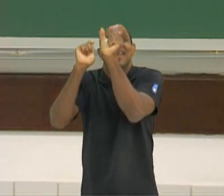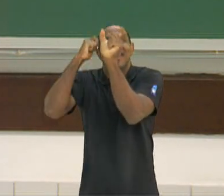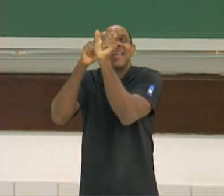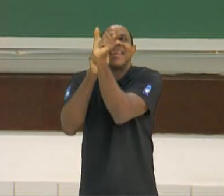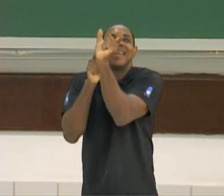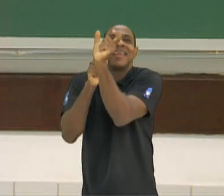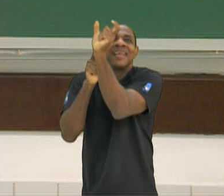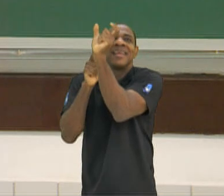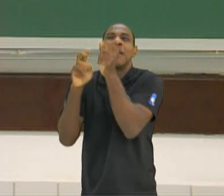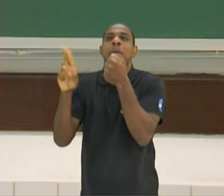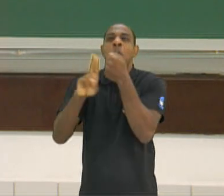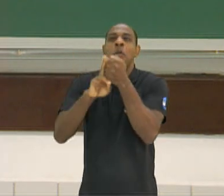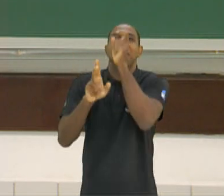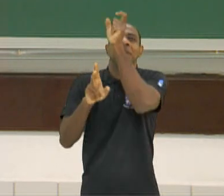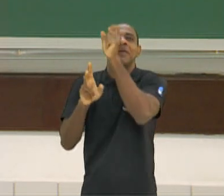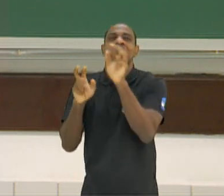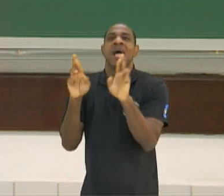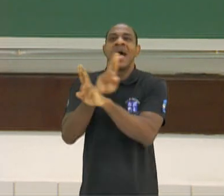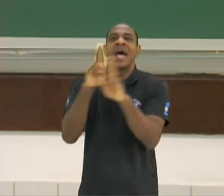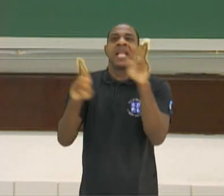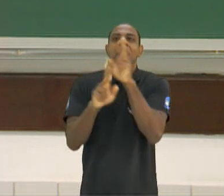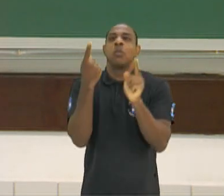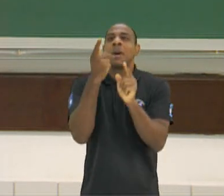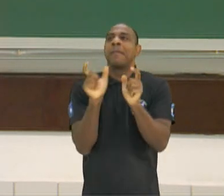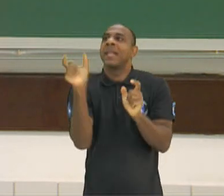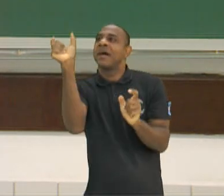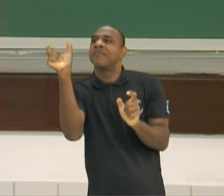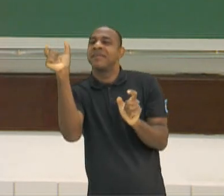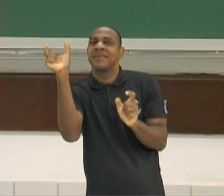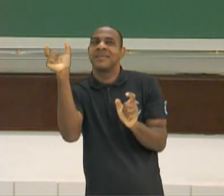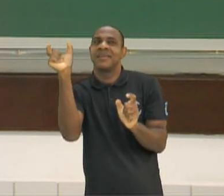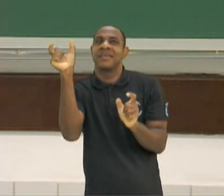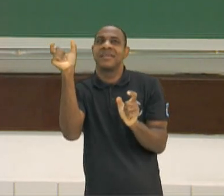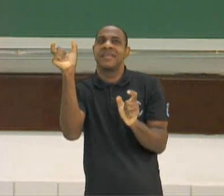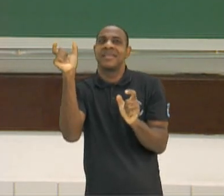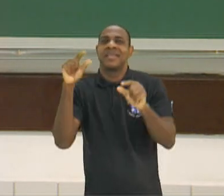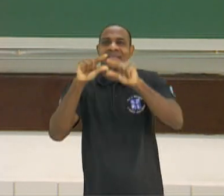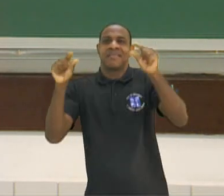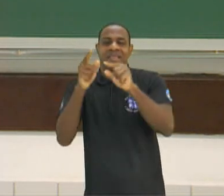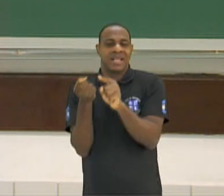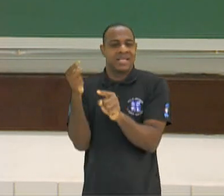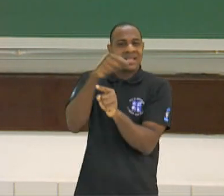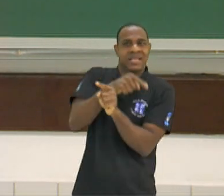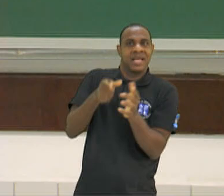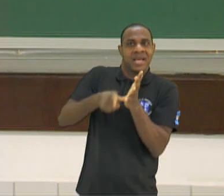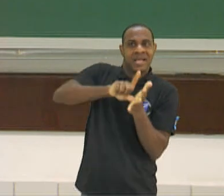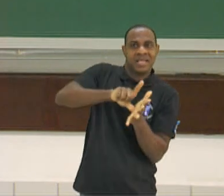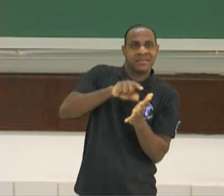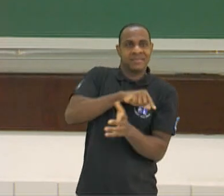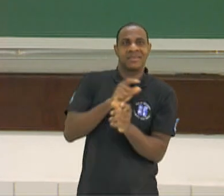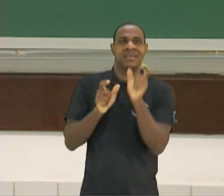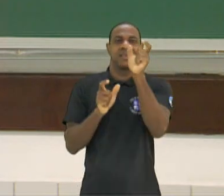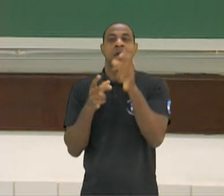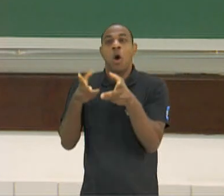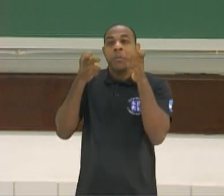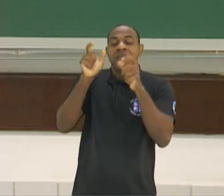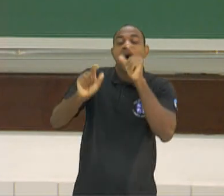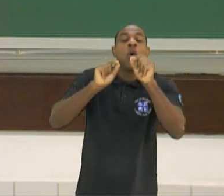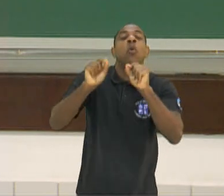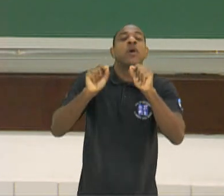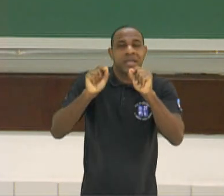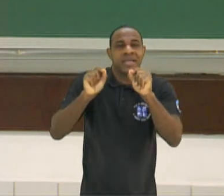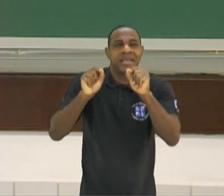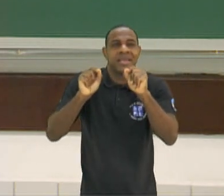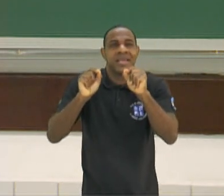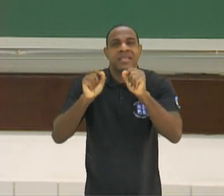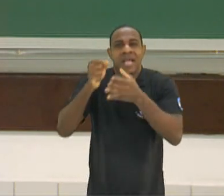negrito, ele faz relação com uma palavra da frase anterior. Então, o que vocês terão que ver? Observar dentro do